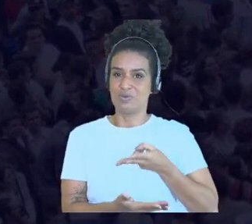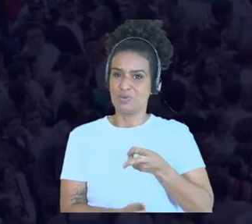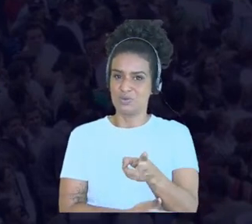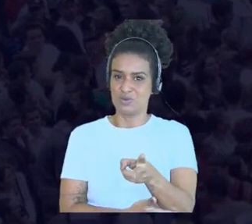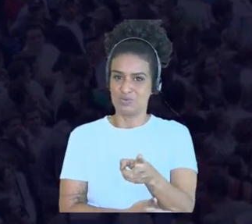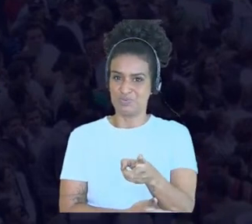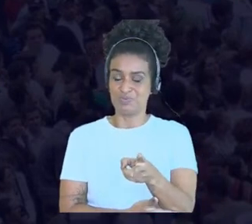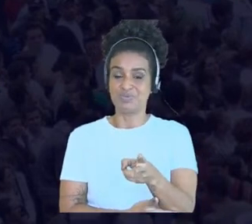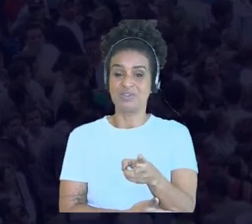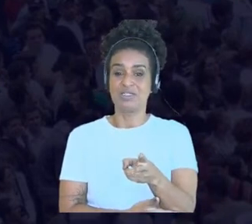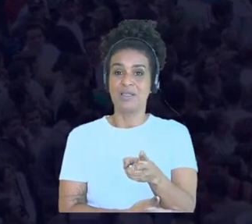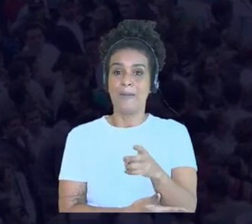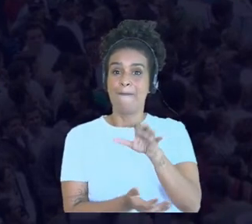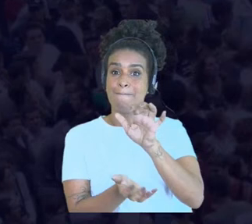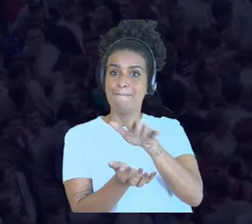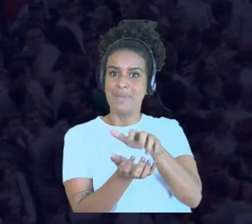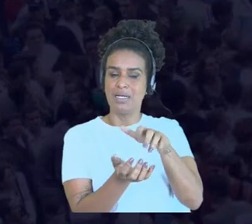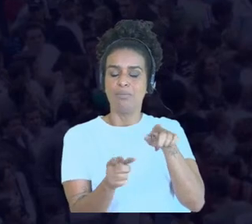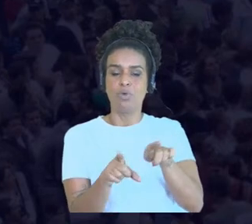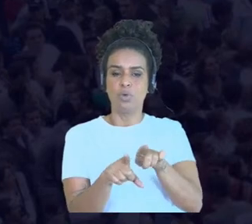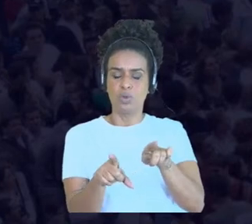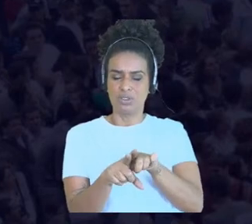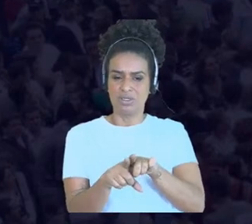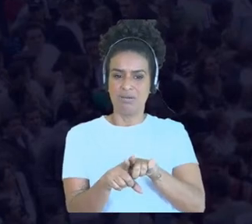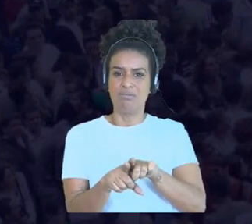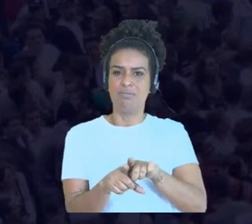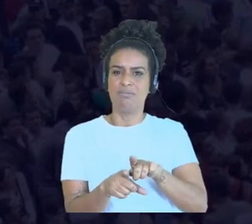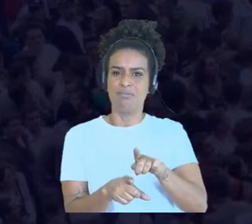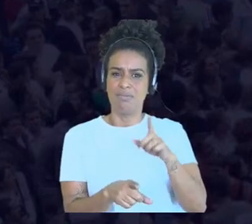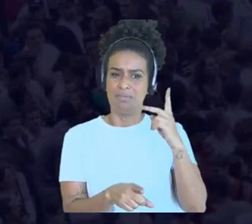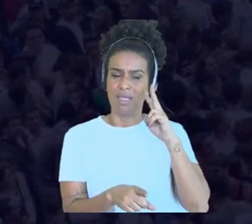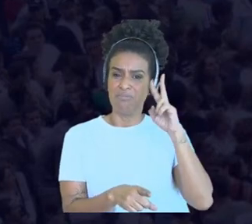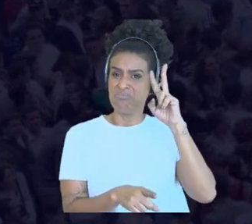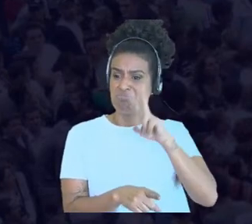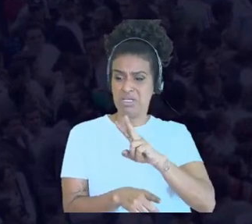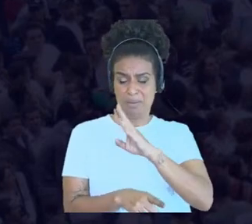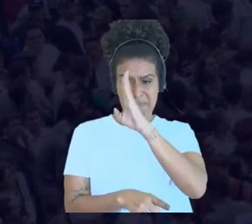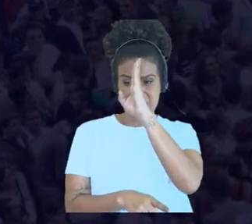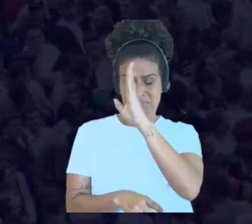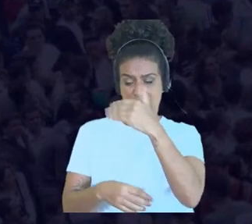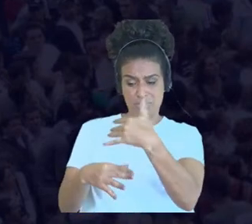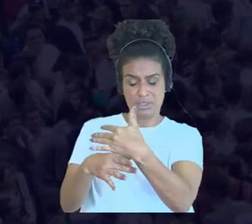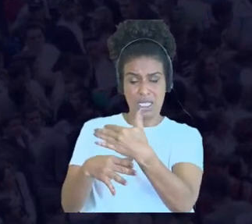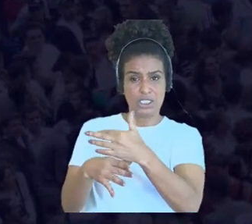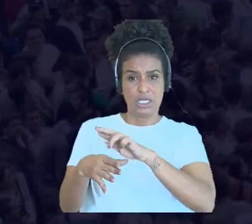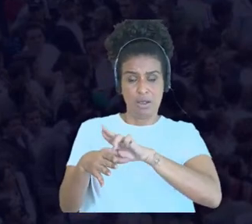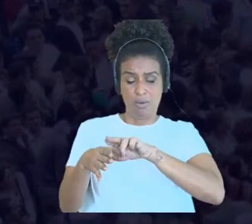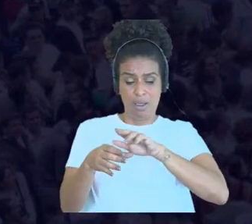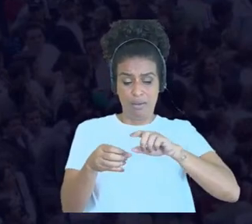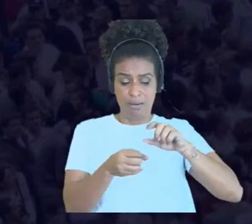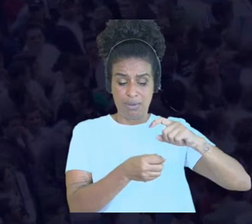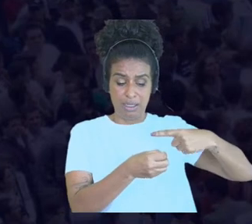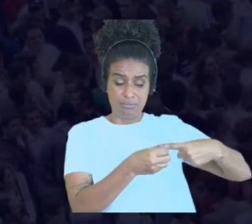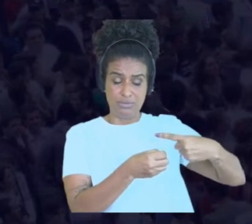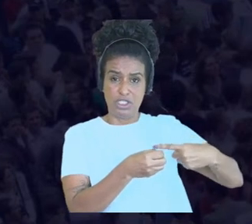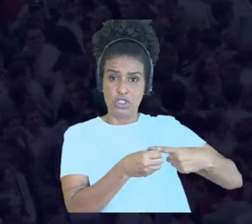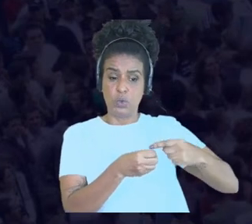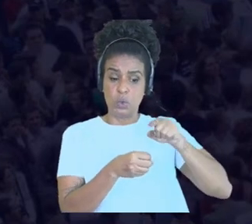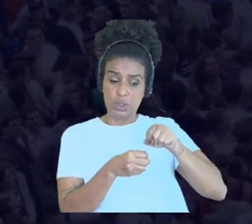Em Pernambuco a gente teve a Raquel Lira também, que vem de Caruaru, uma cidade, não vem da principal cidade, mas que também tem esse